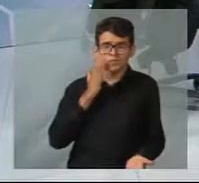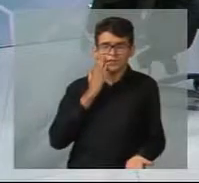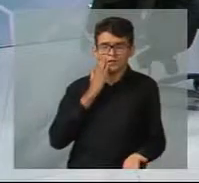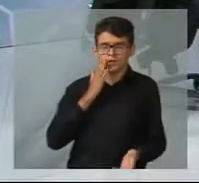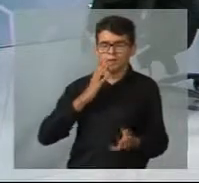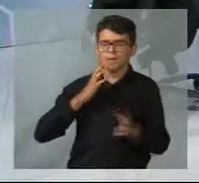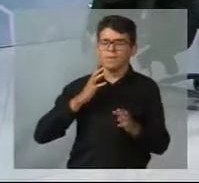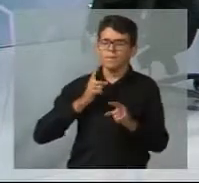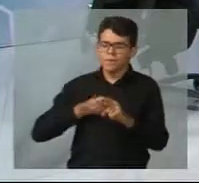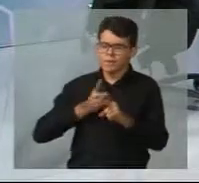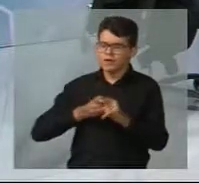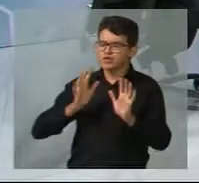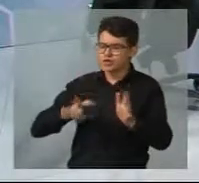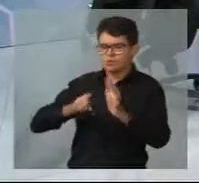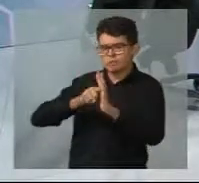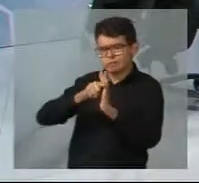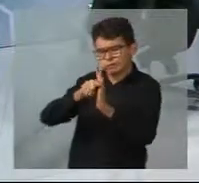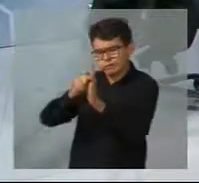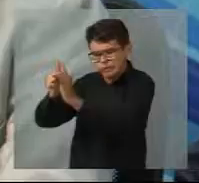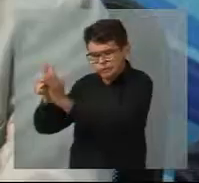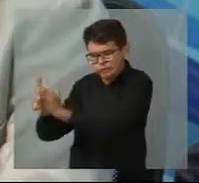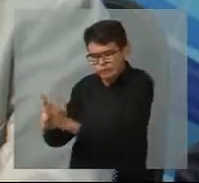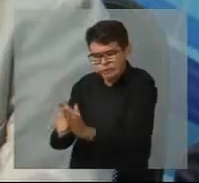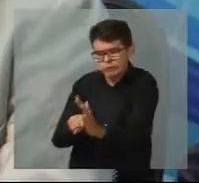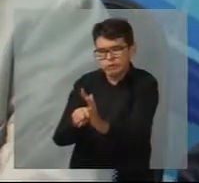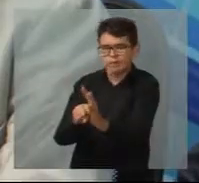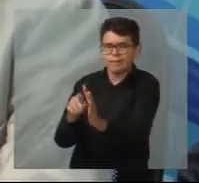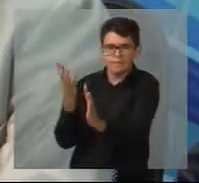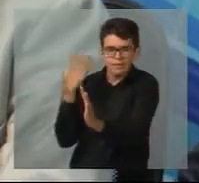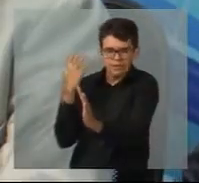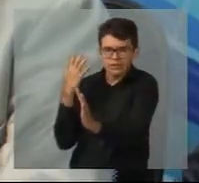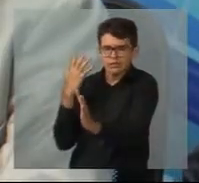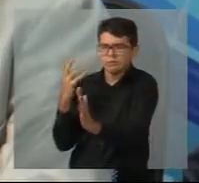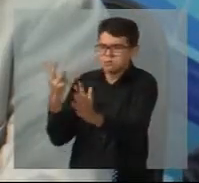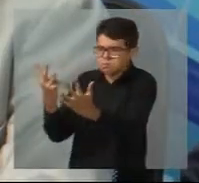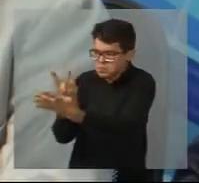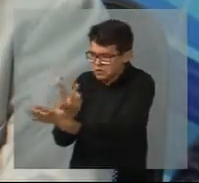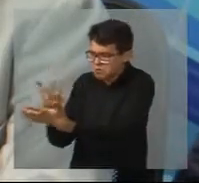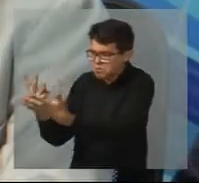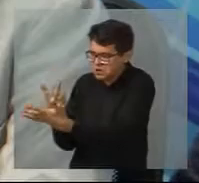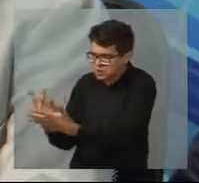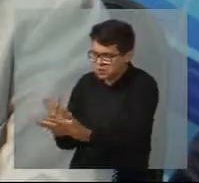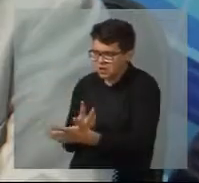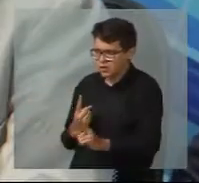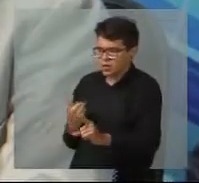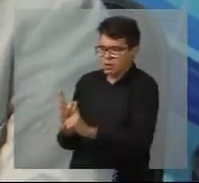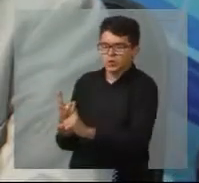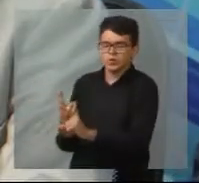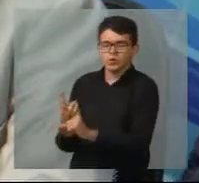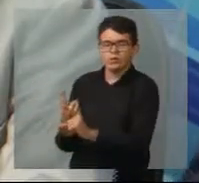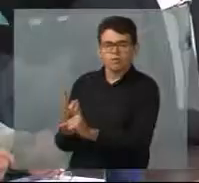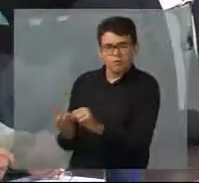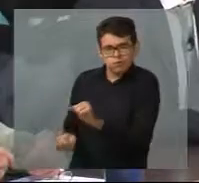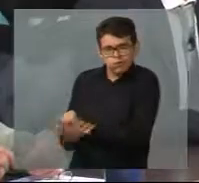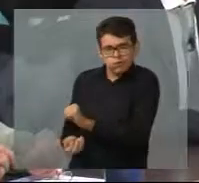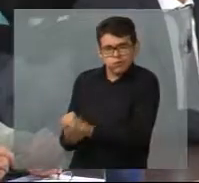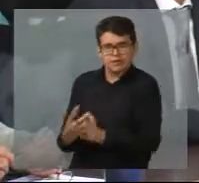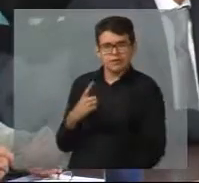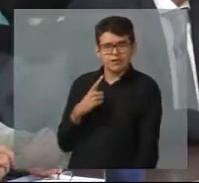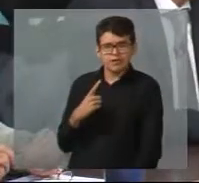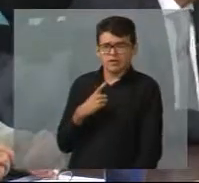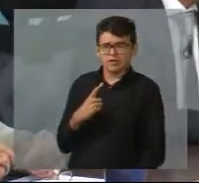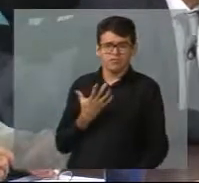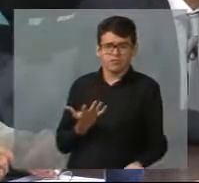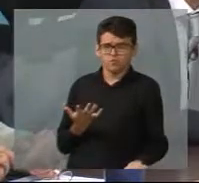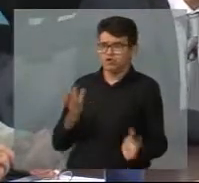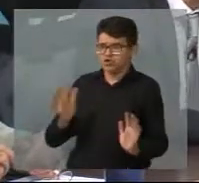Os fatos que foram considerados provados no primeiro e segundo grau não vão ser mais examinados. Eles vão